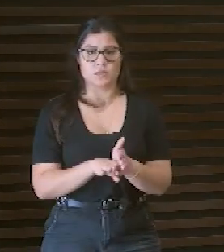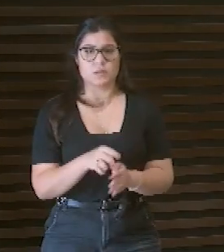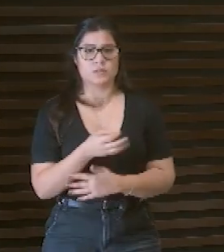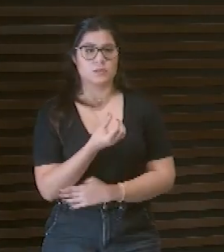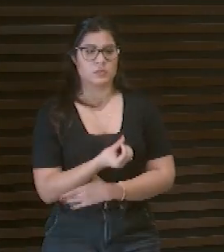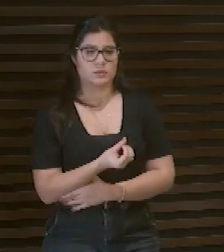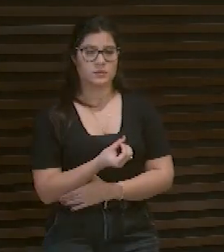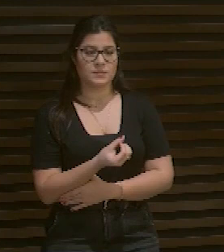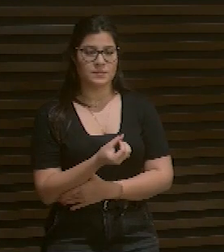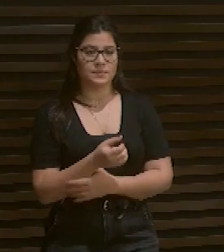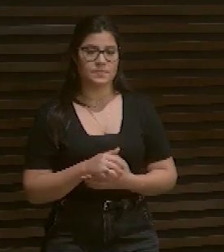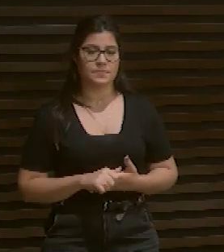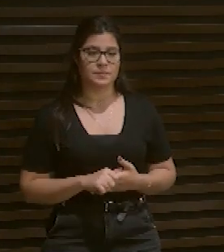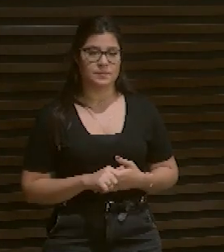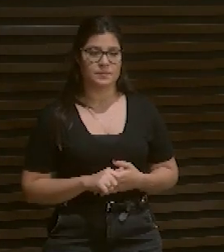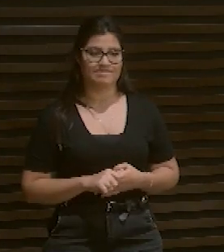6.